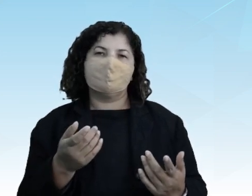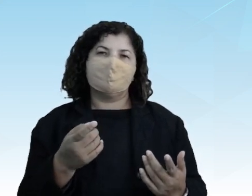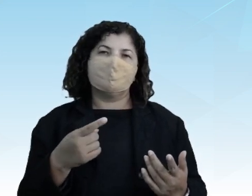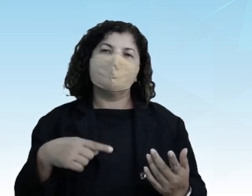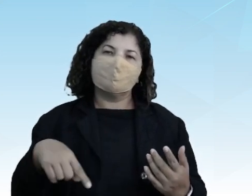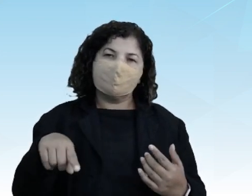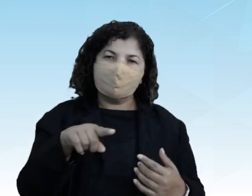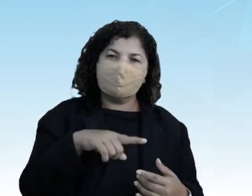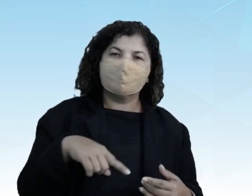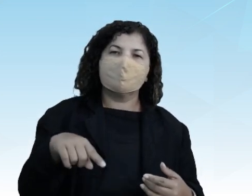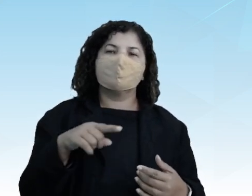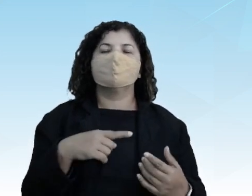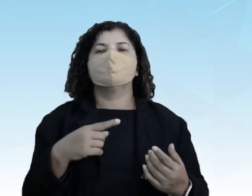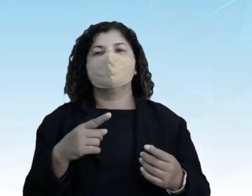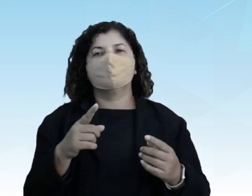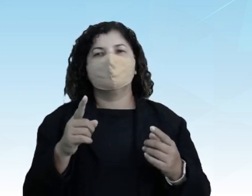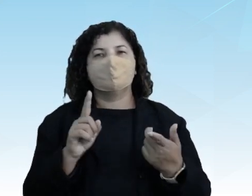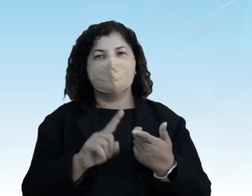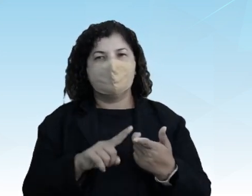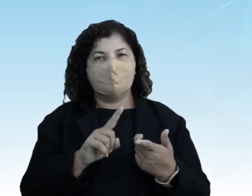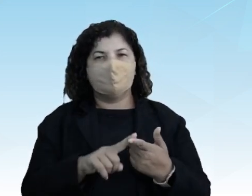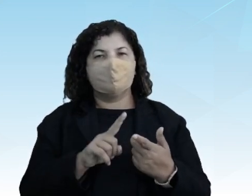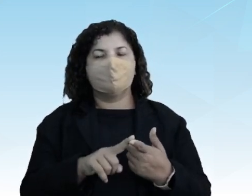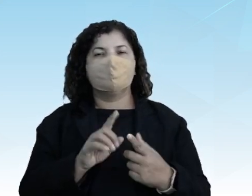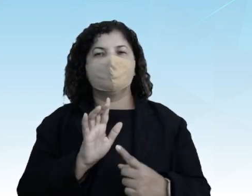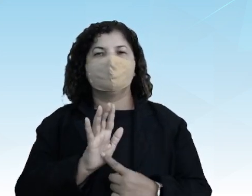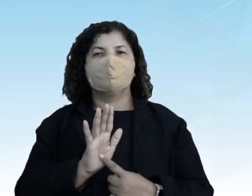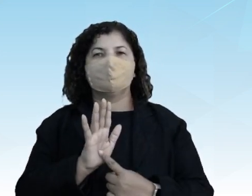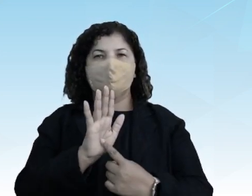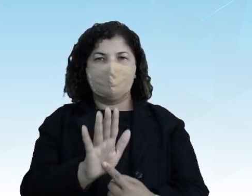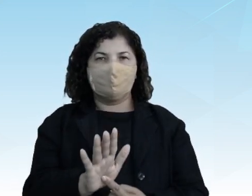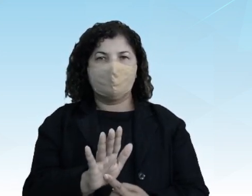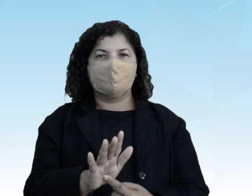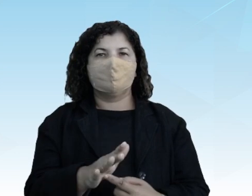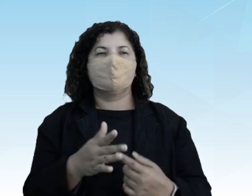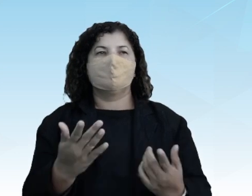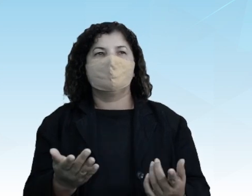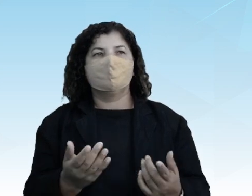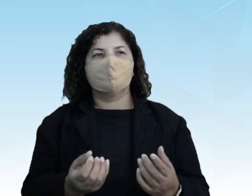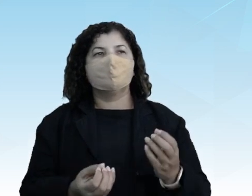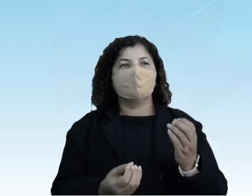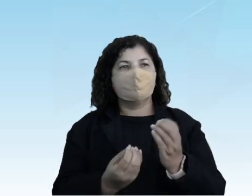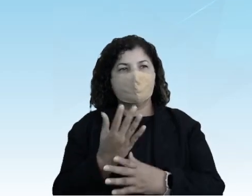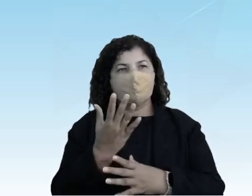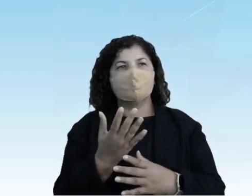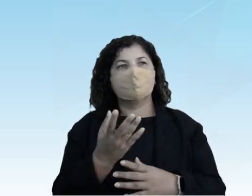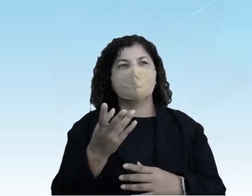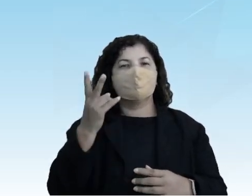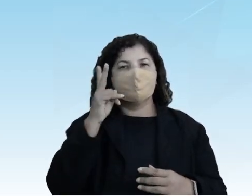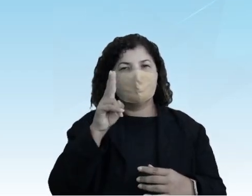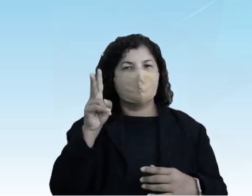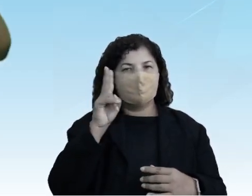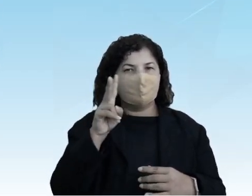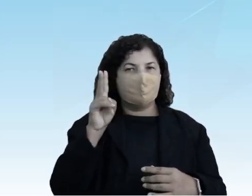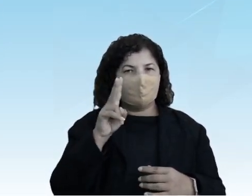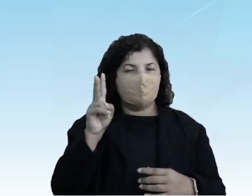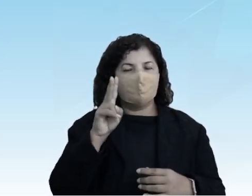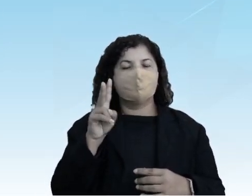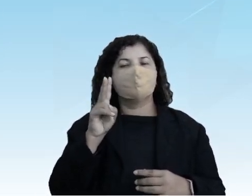né, também se apresenta como genitor do que hoje é esse campo